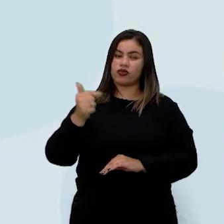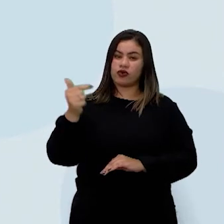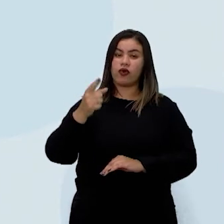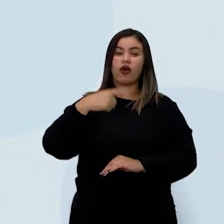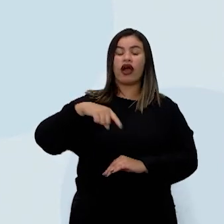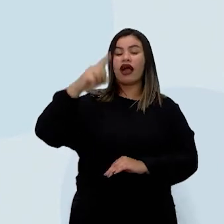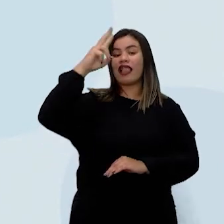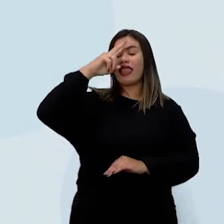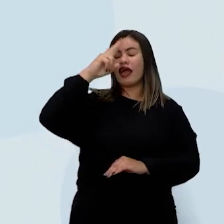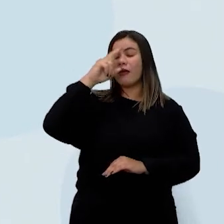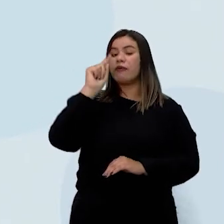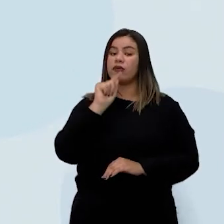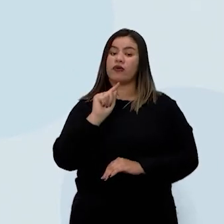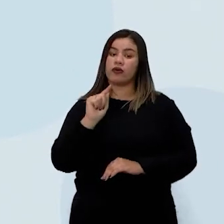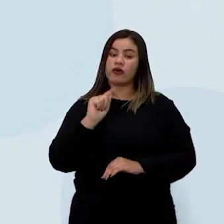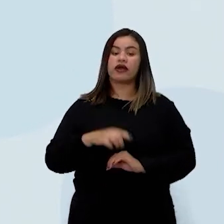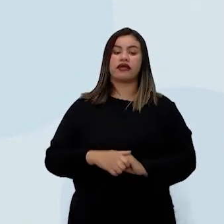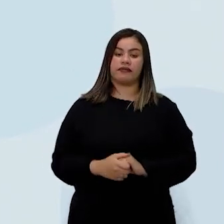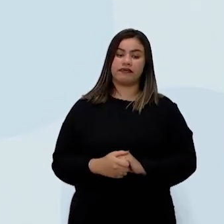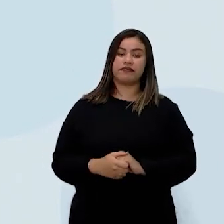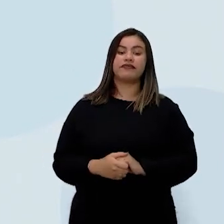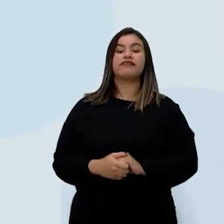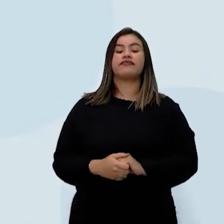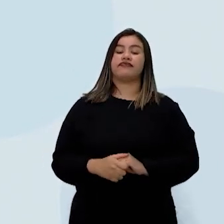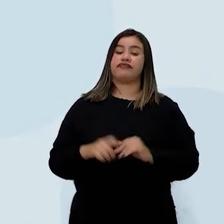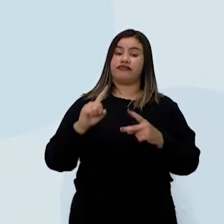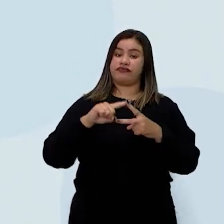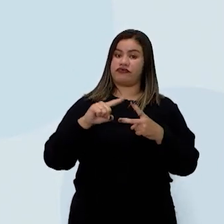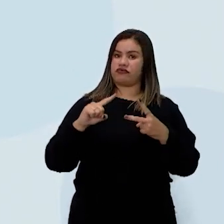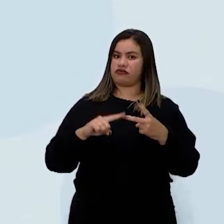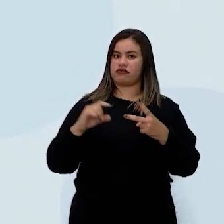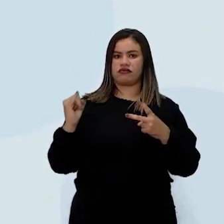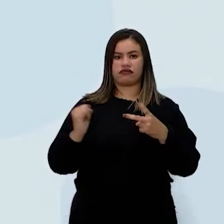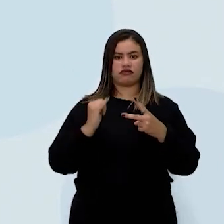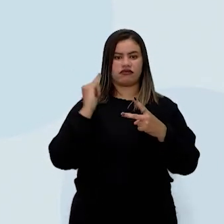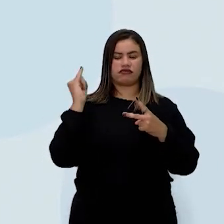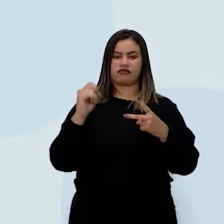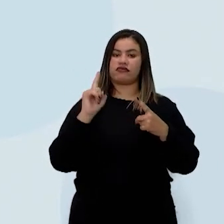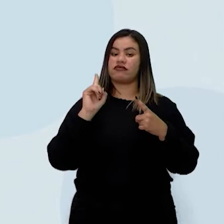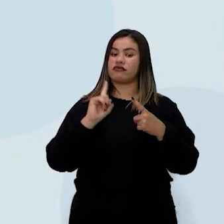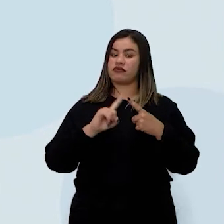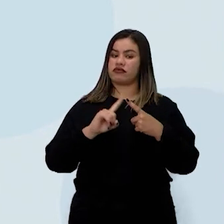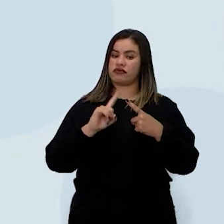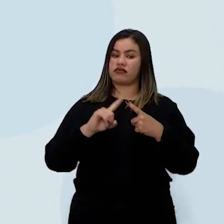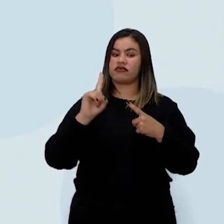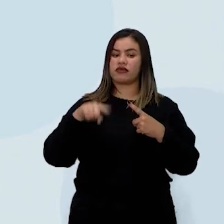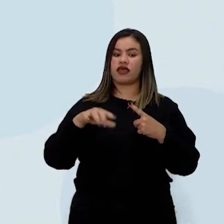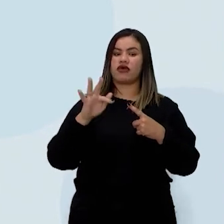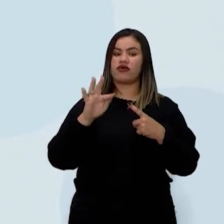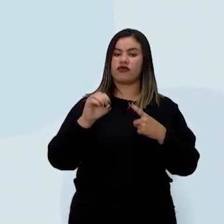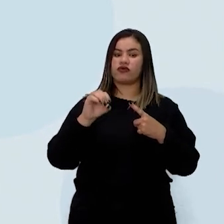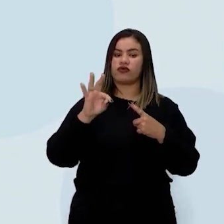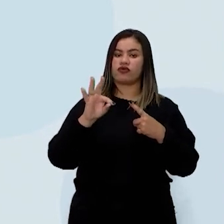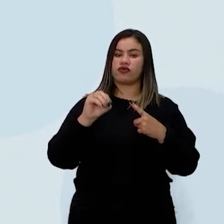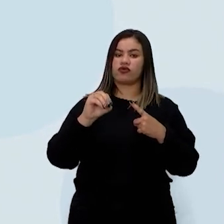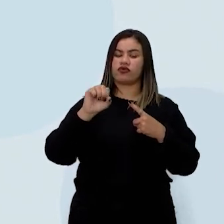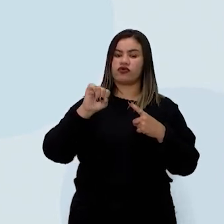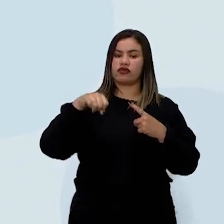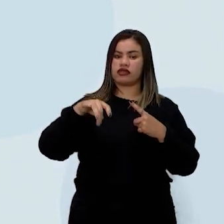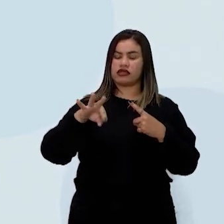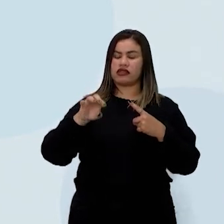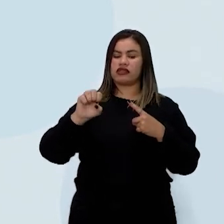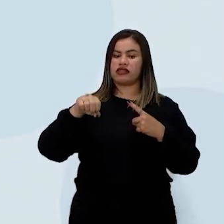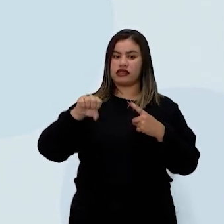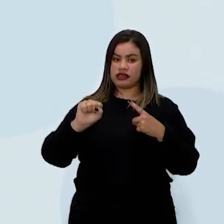tem que lembrar? A gente tem que lembrar primeiro de dois processos importantes. O processo de fotossíntese e o processo da